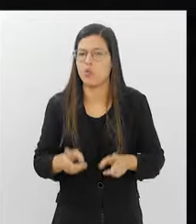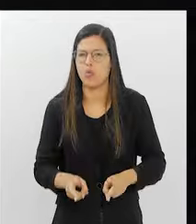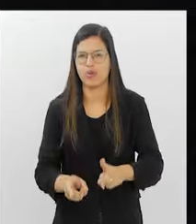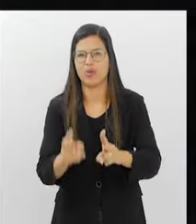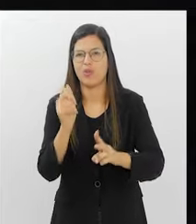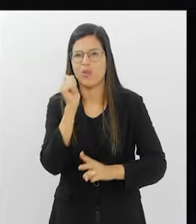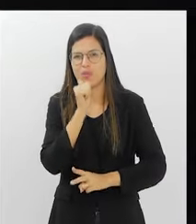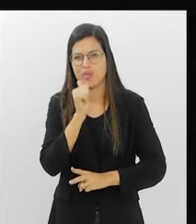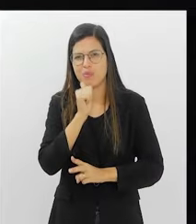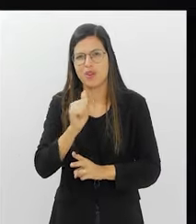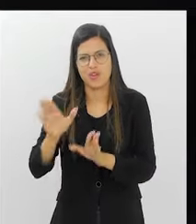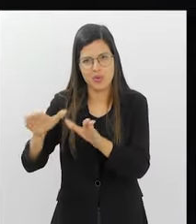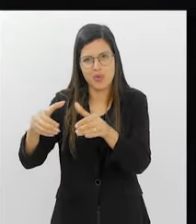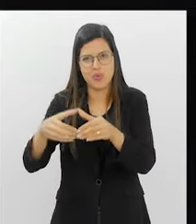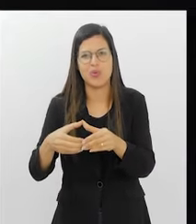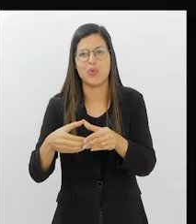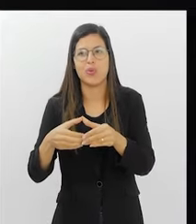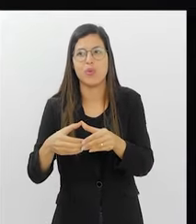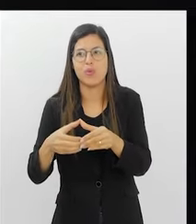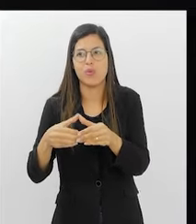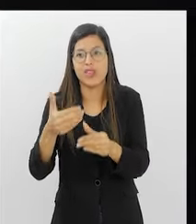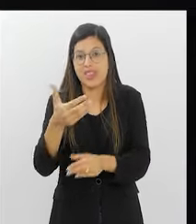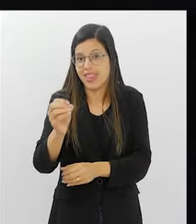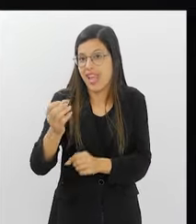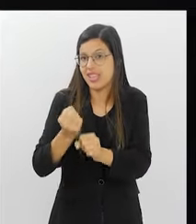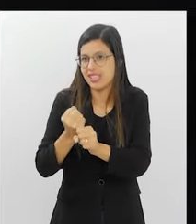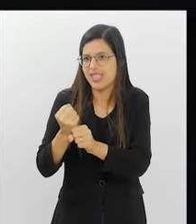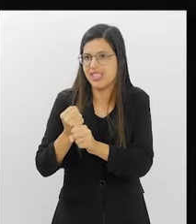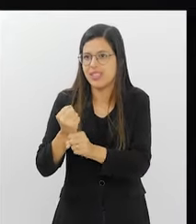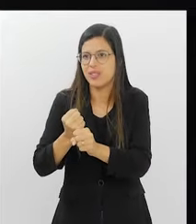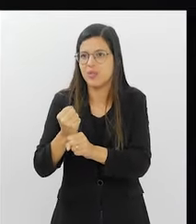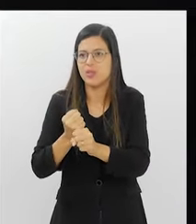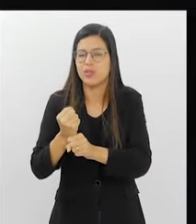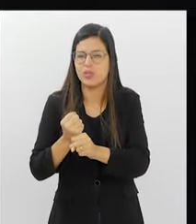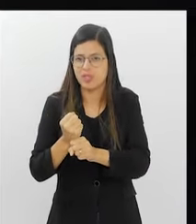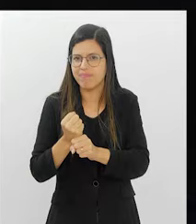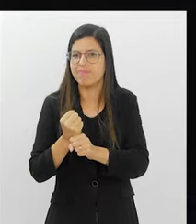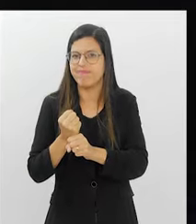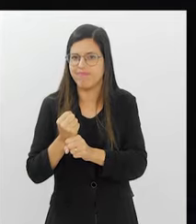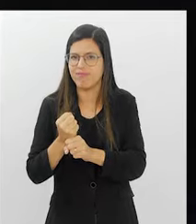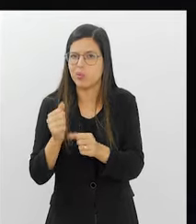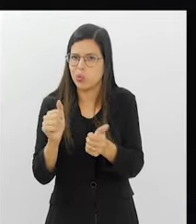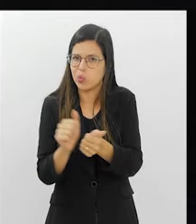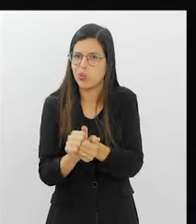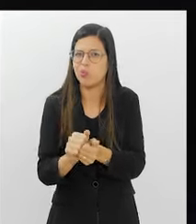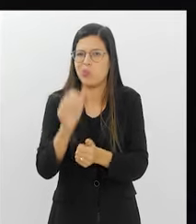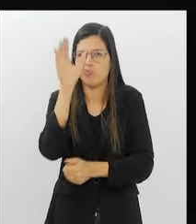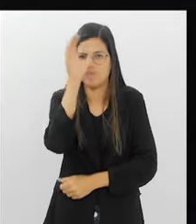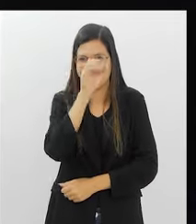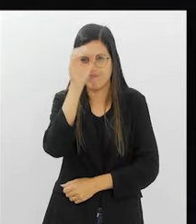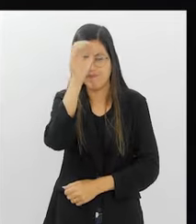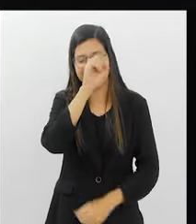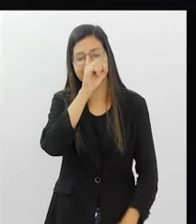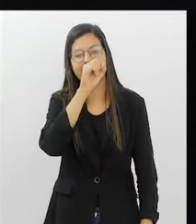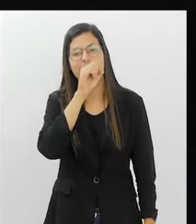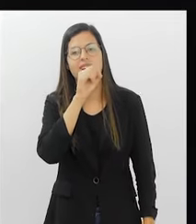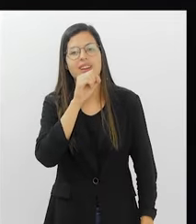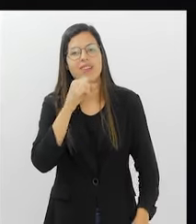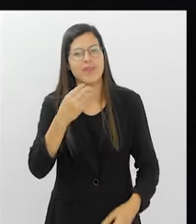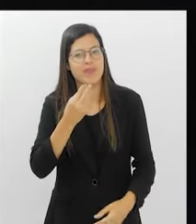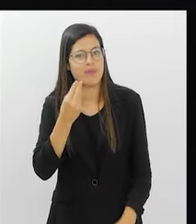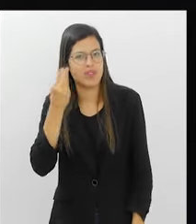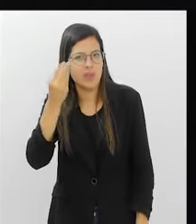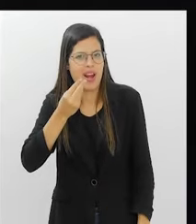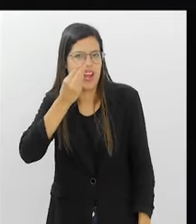seguir com ela no período de 10 anos né foram assim Foi um aprendizado